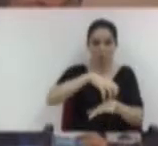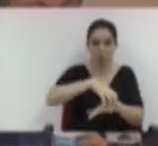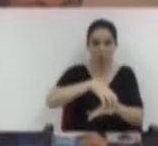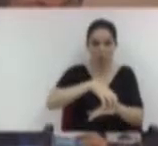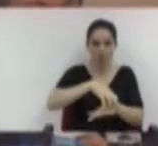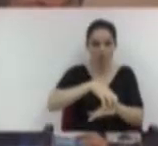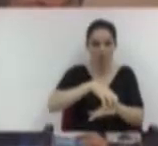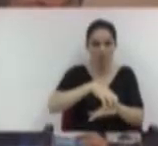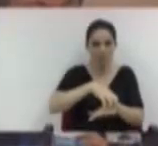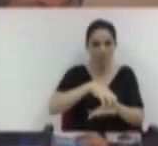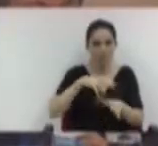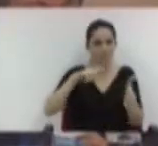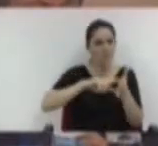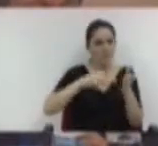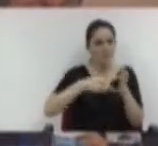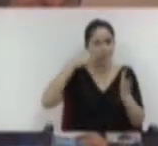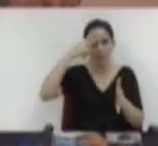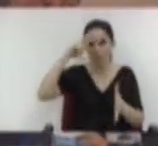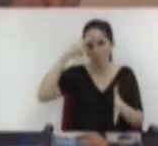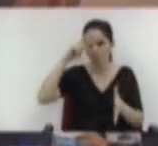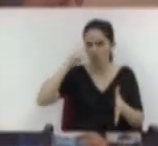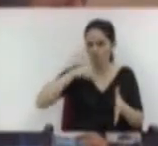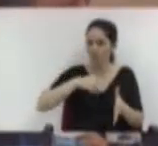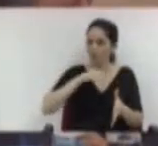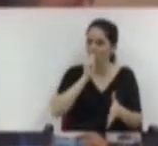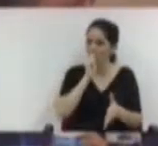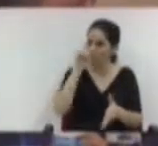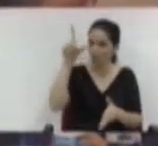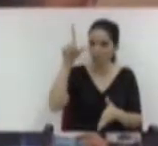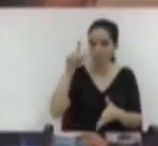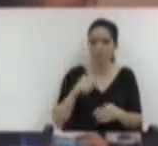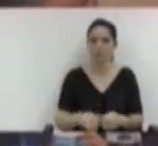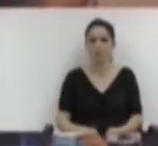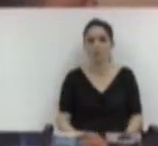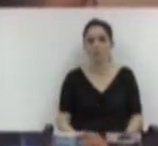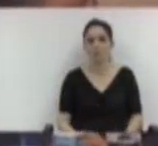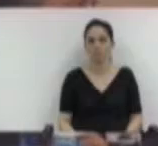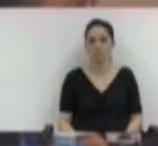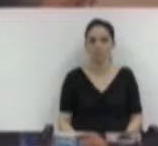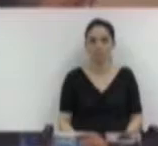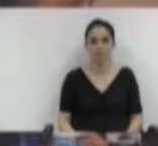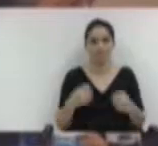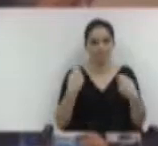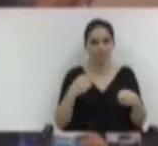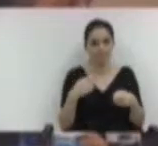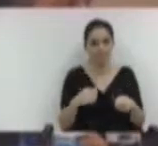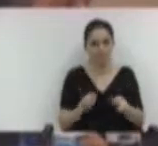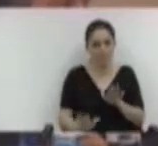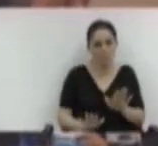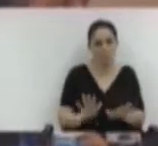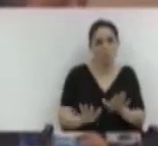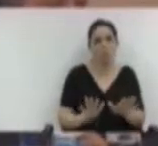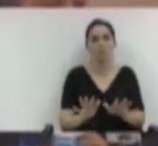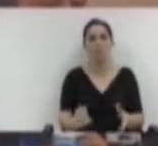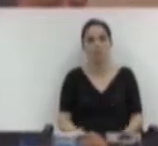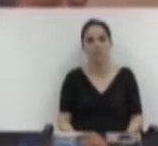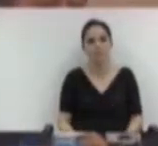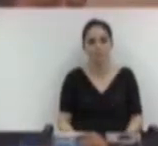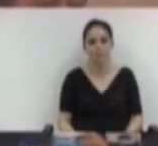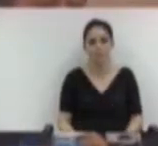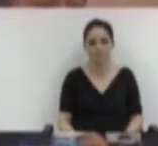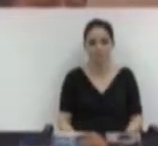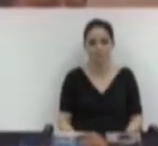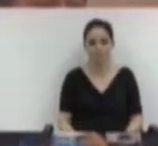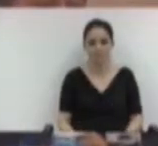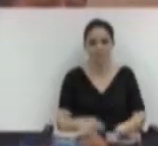de 55 anos, e vai beneficiar um lugar que nós somos mais de